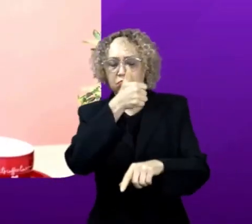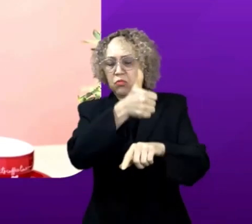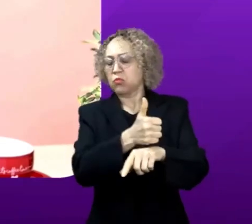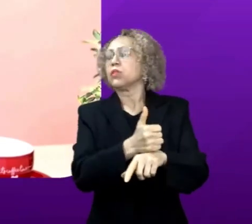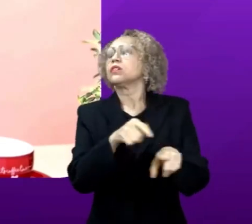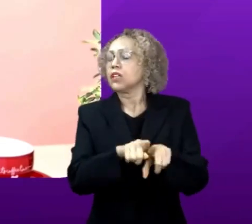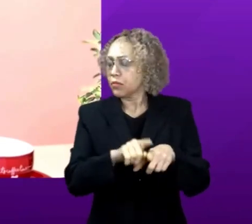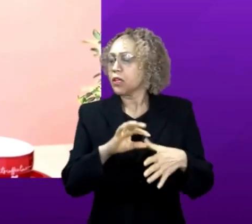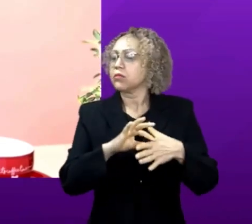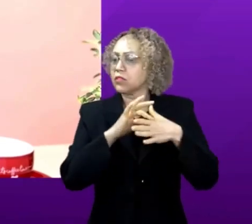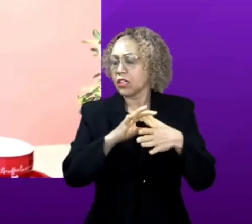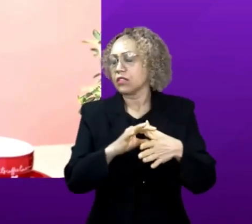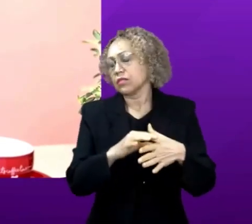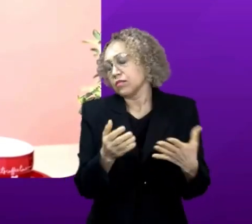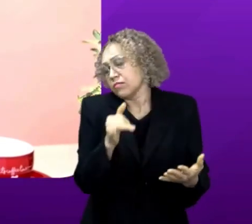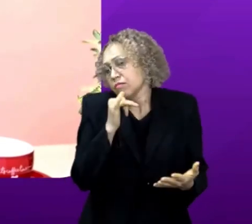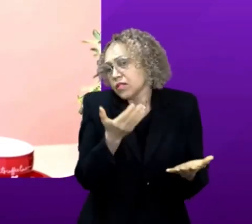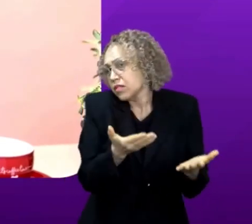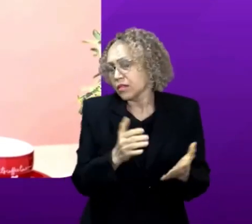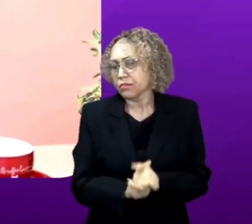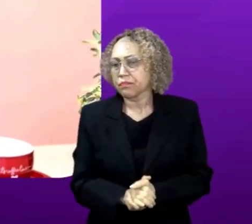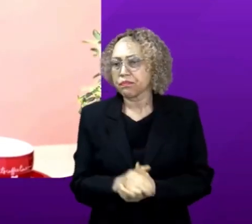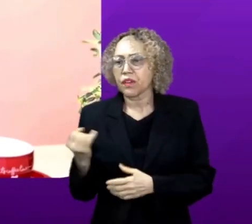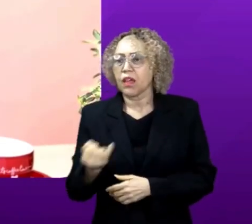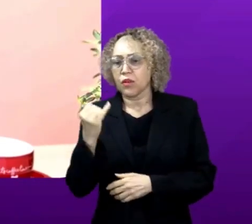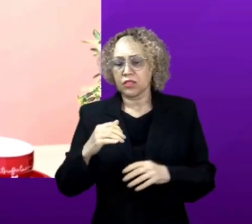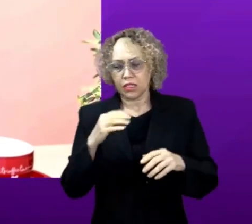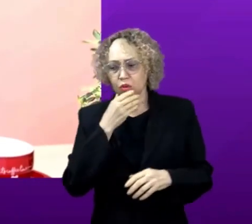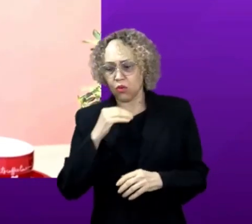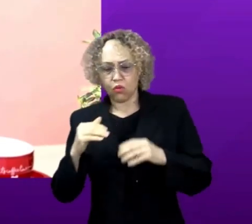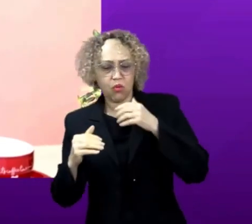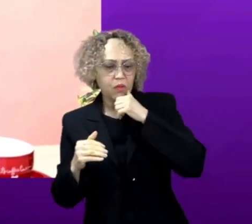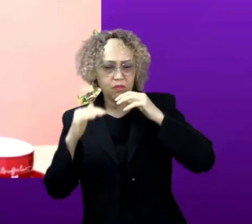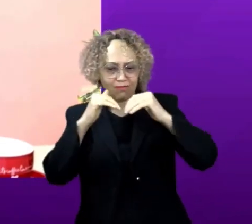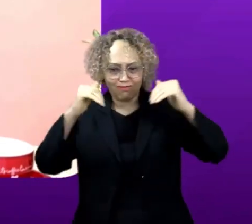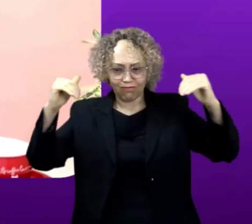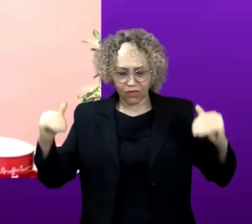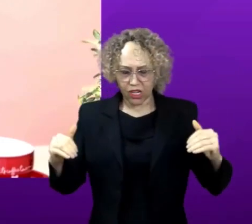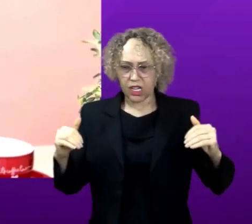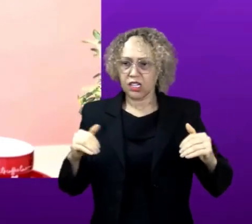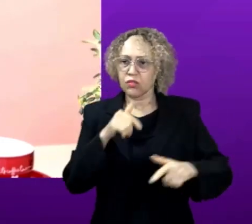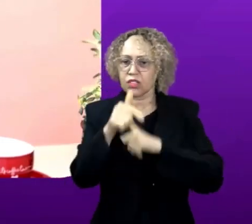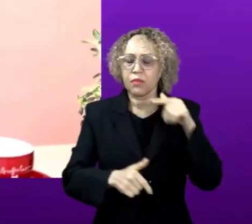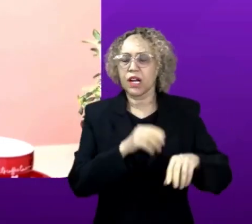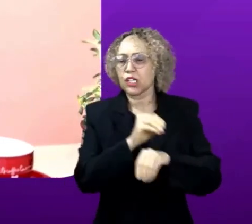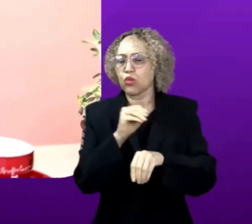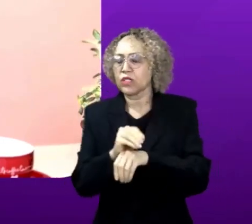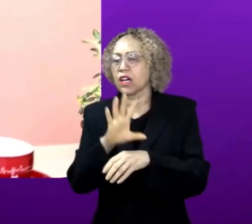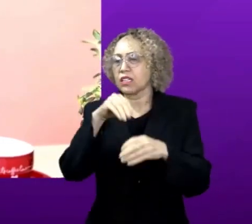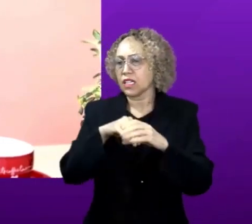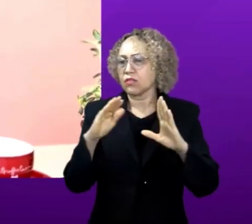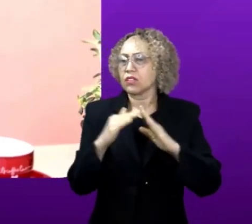liderança, por exemplo. Há uma questão importante. Essa divisão com relação ao trabalho do cuidado, ao trabalho doméstico,